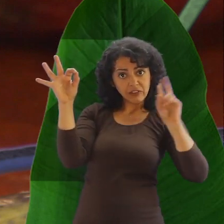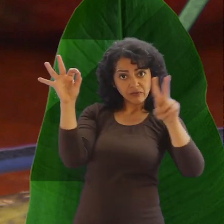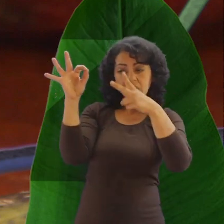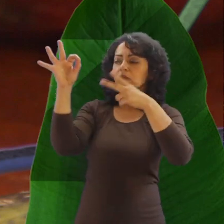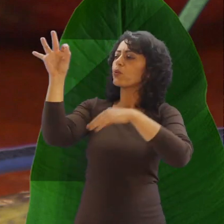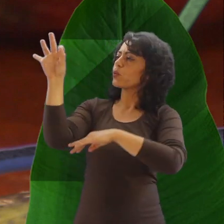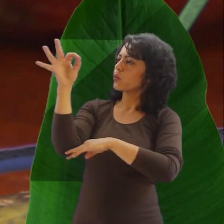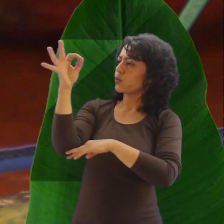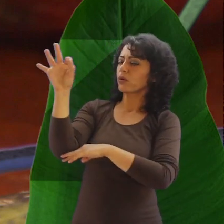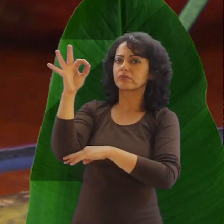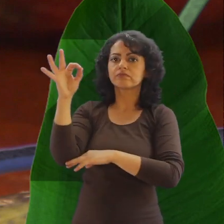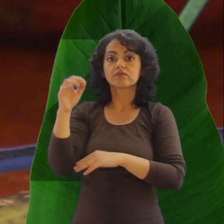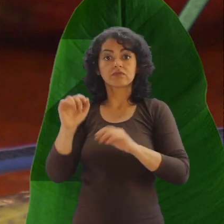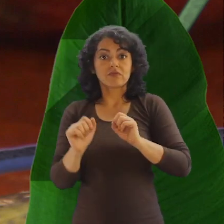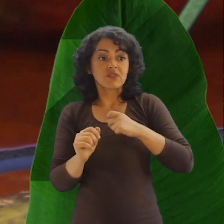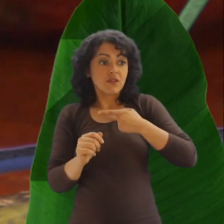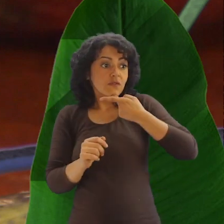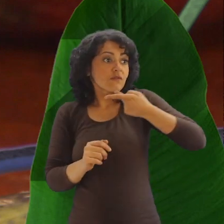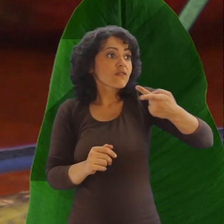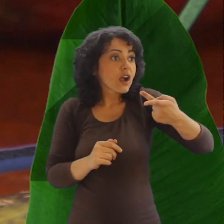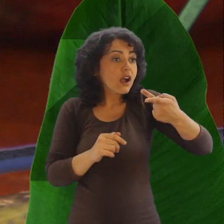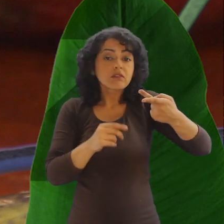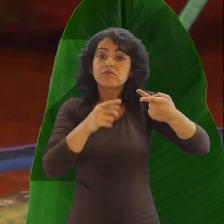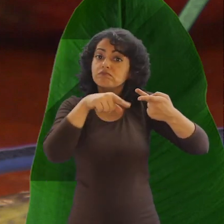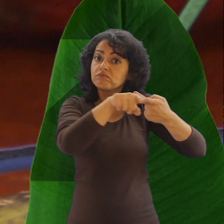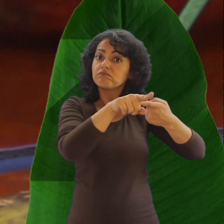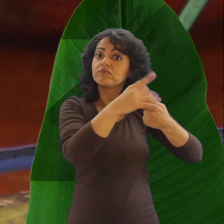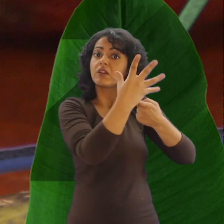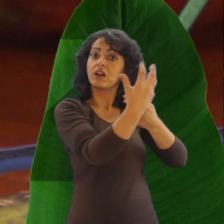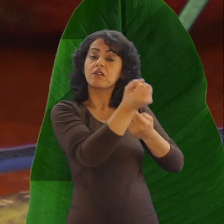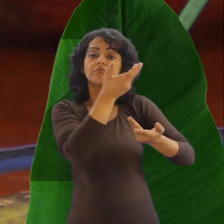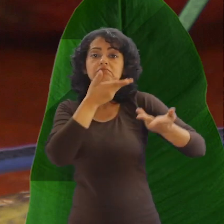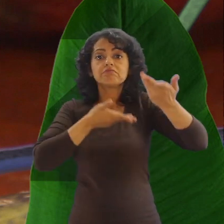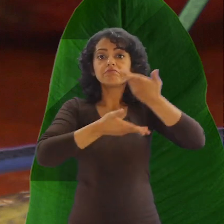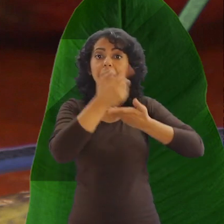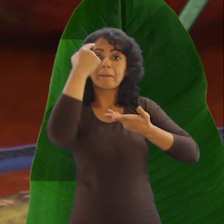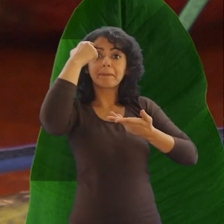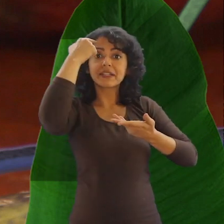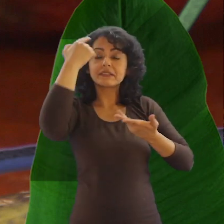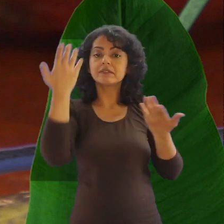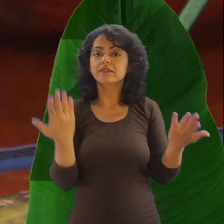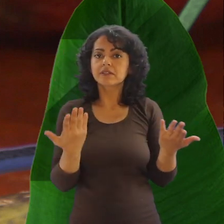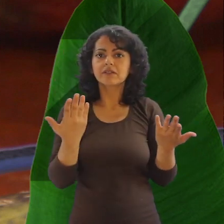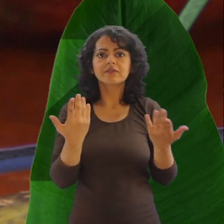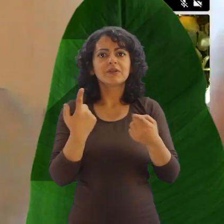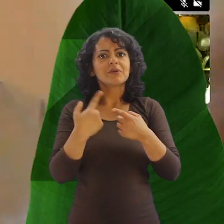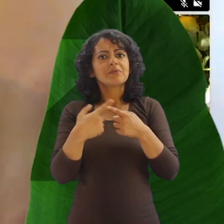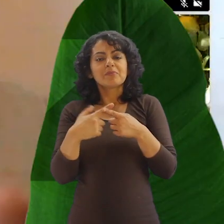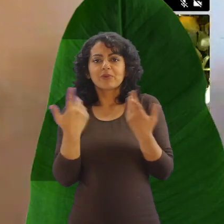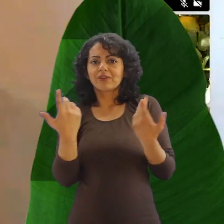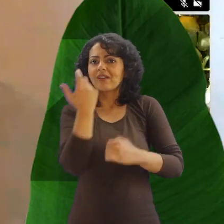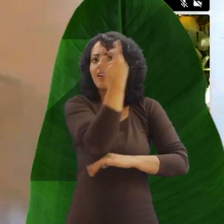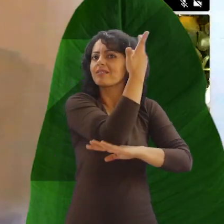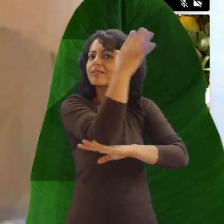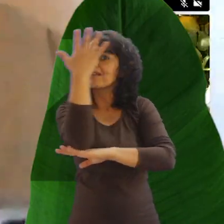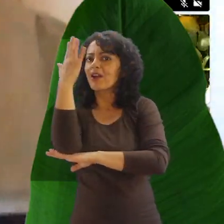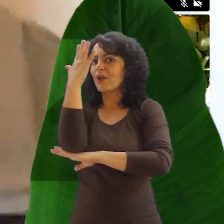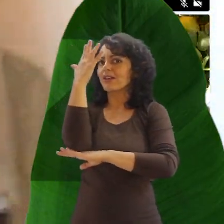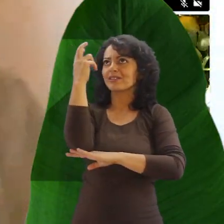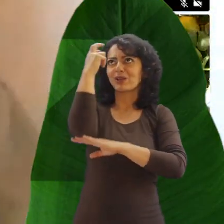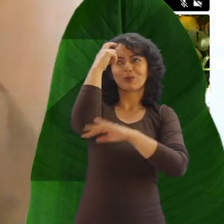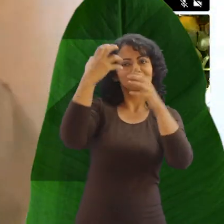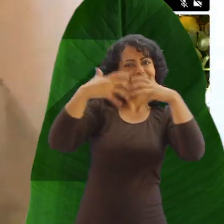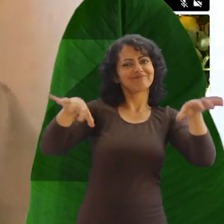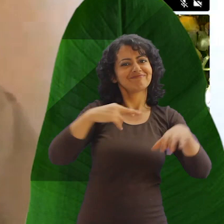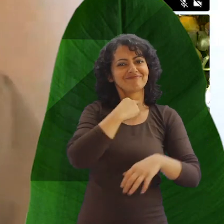se mexe. Você fala uma coisa, se eu digo uma coisa, vocês ouvem, vocês pensam alguma coisa sobre isso. Porque eu não separo natureza